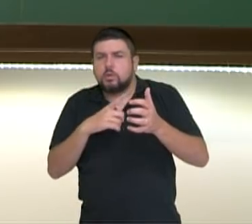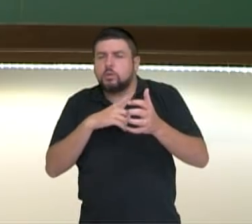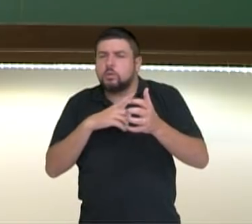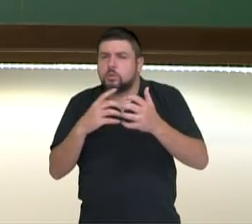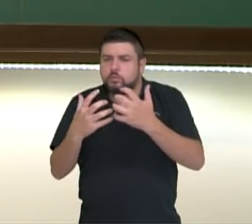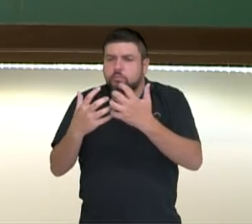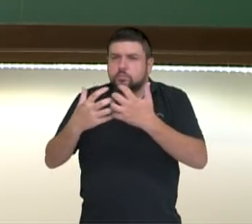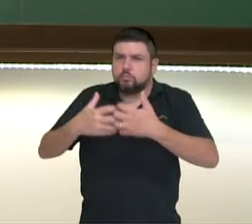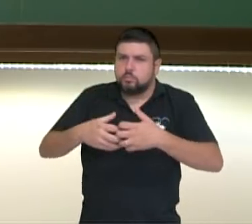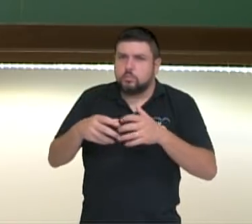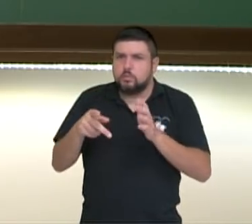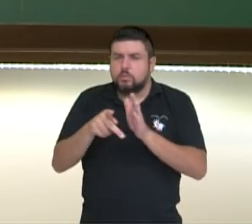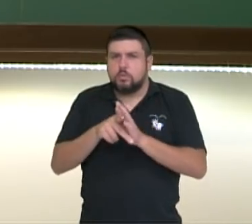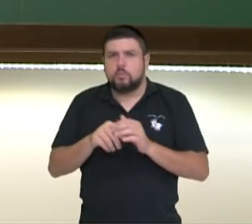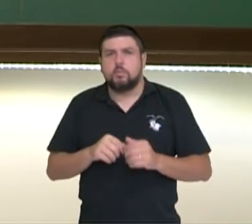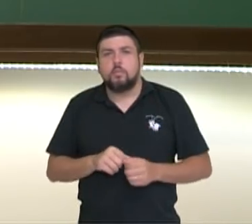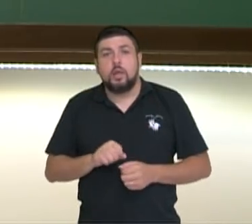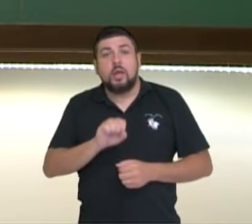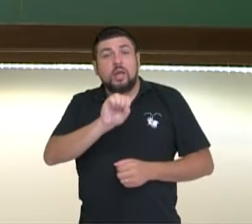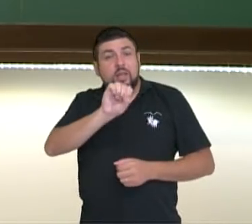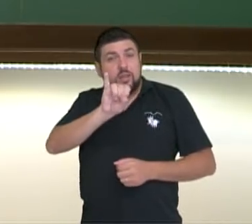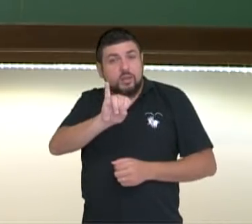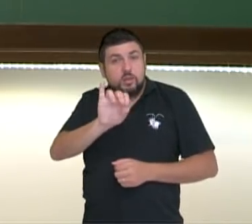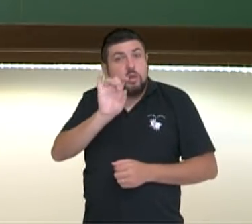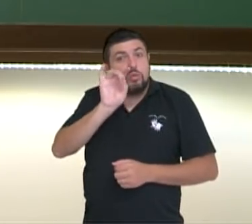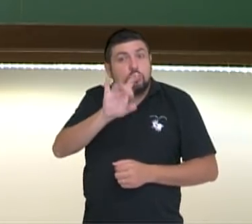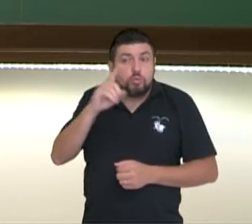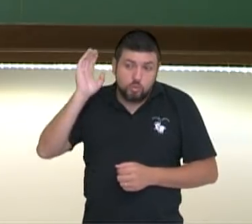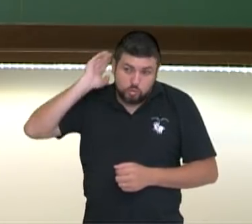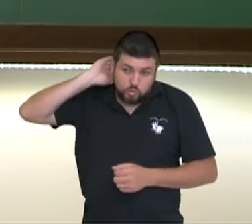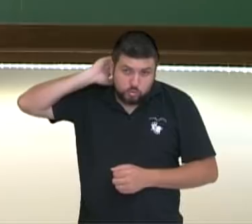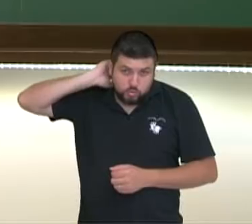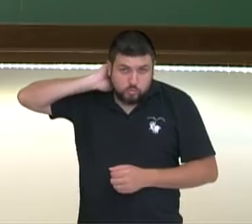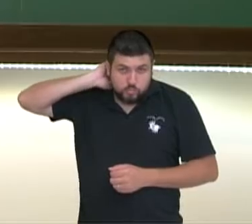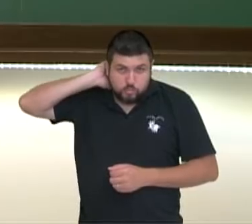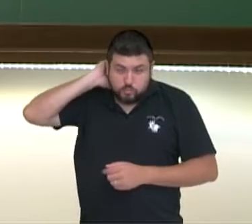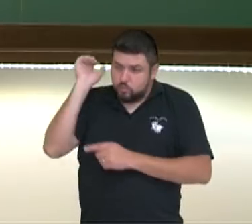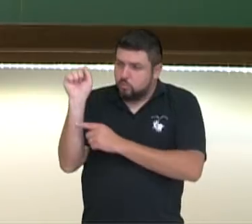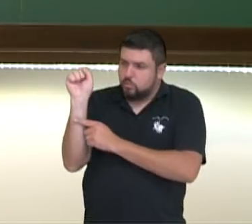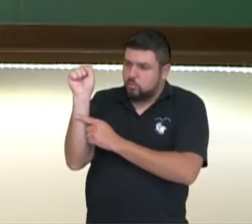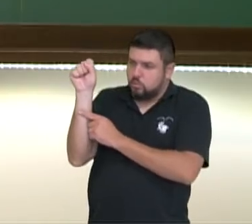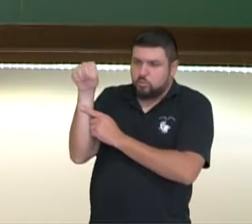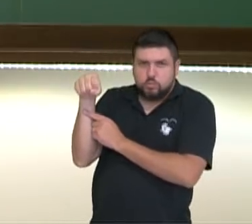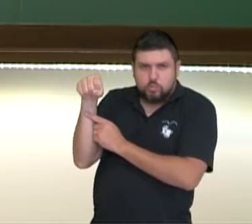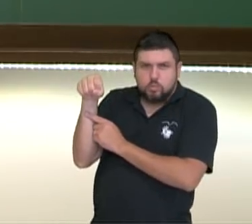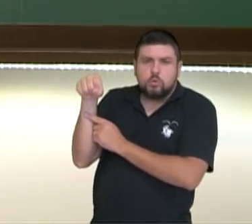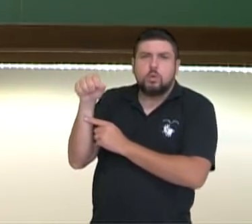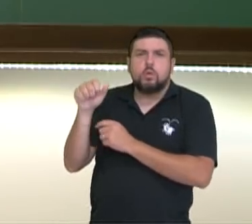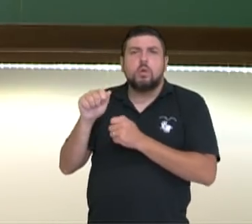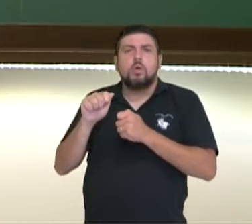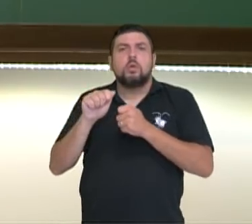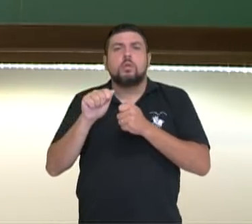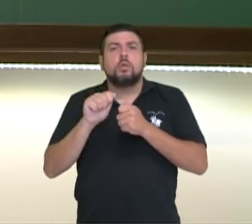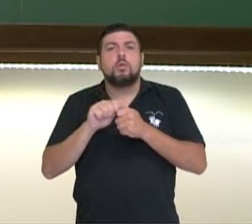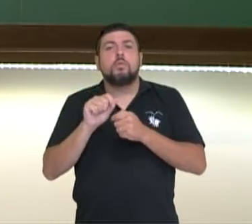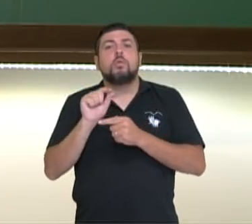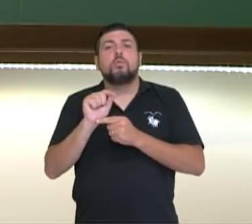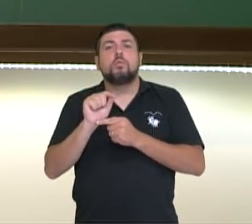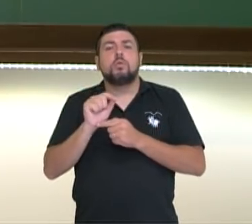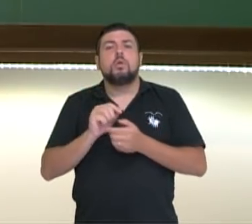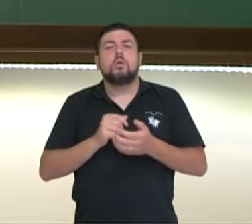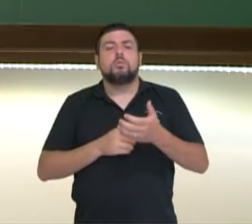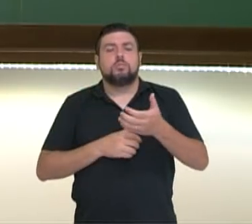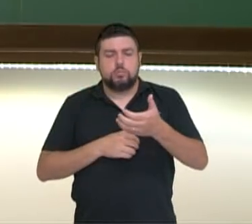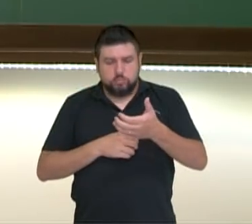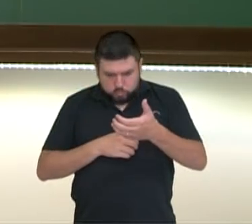flexionamos só o nosso pescoço para frente, para olhar na telinha do celular ou do tablet, nós estamos fazendo uma